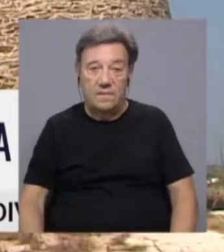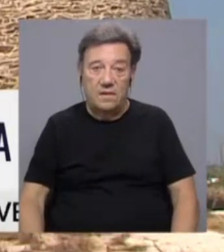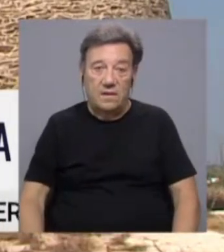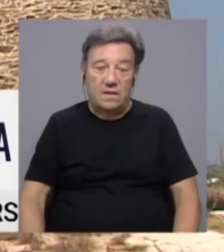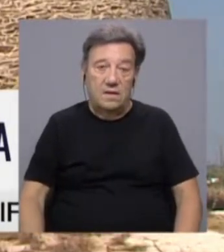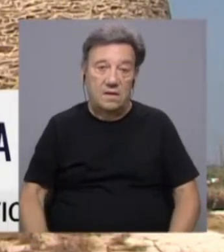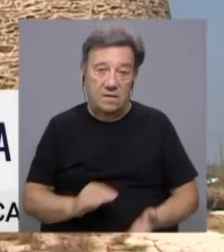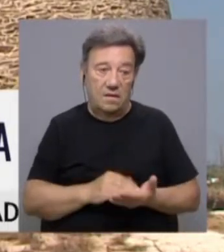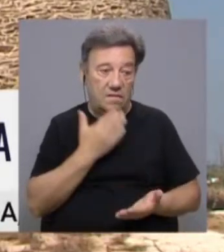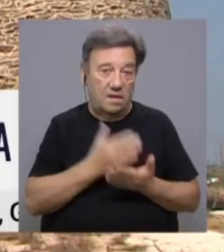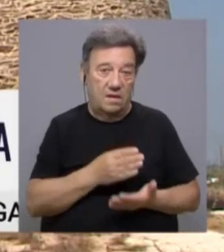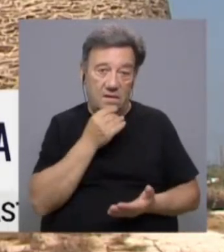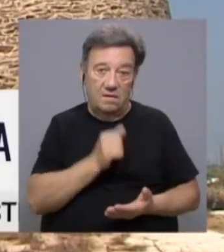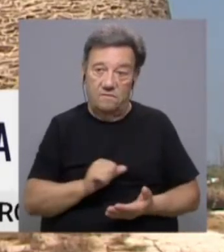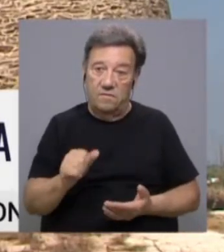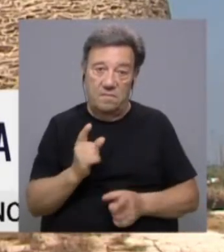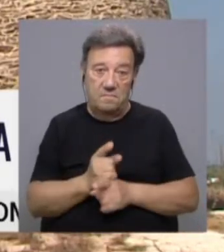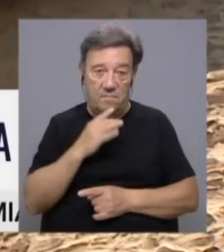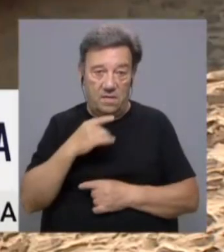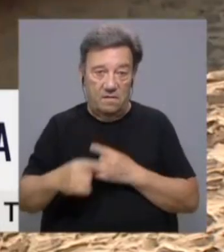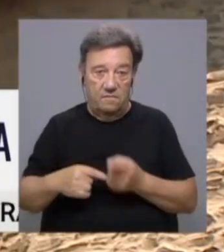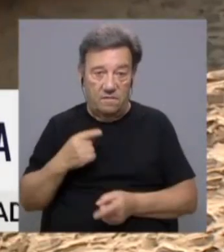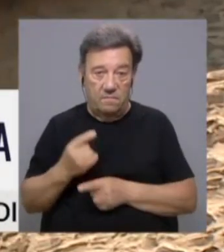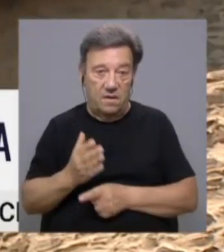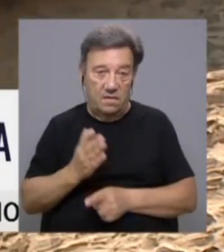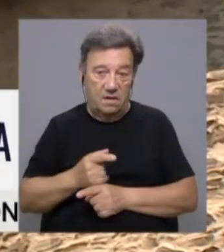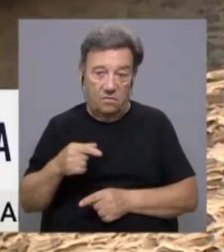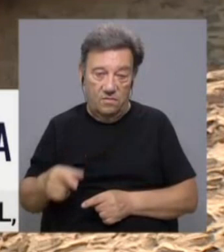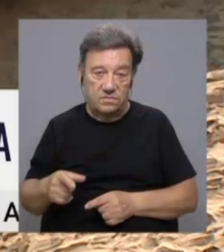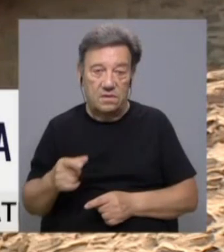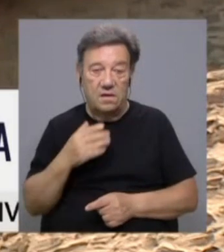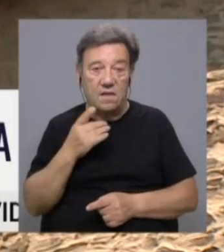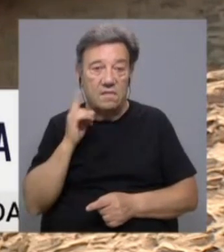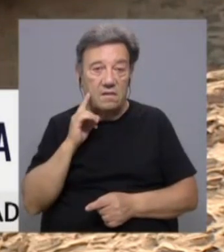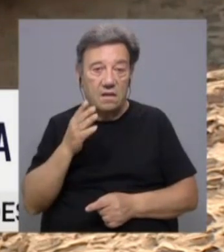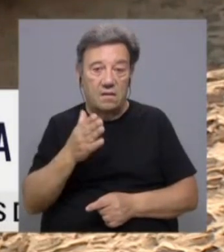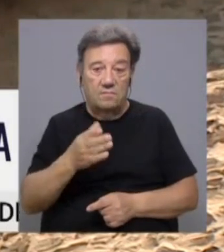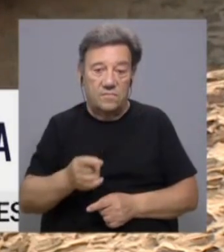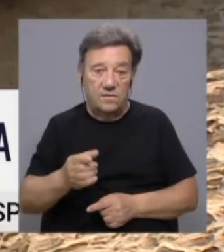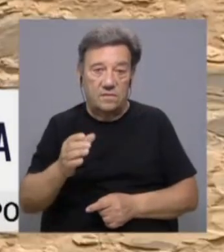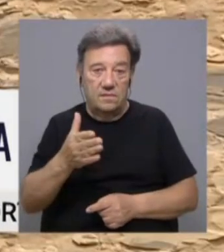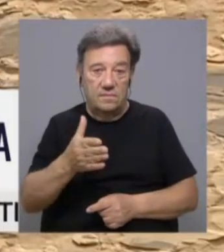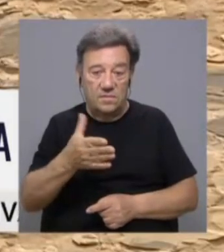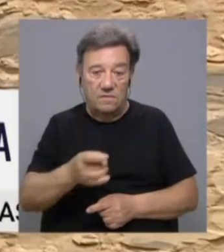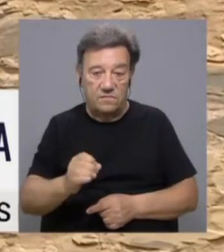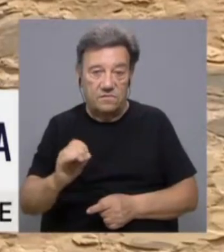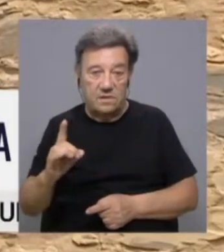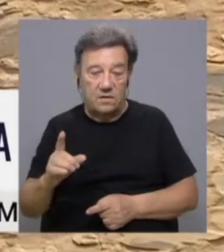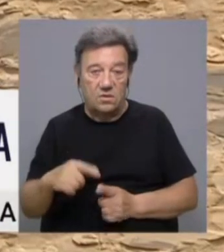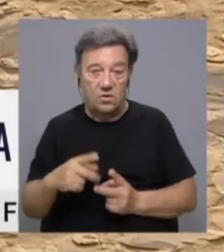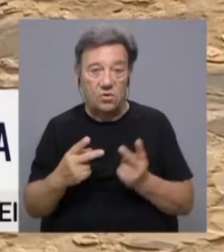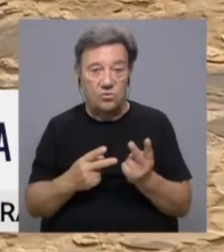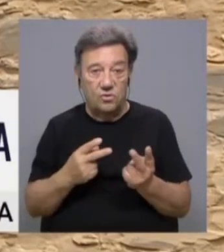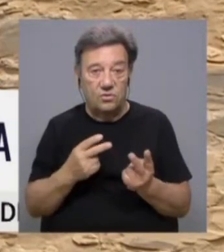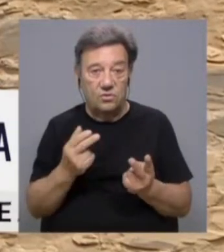que coloca este terreno nas mãos da mesma família até aos dias de hoje data de 1906. Os dois moinhos